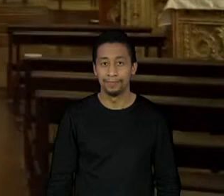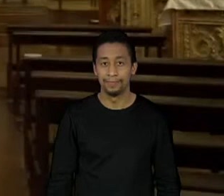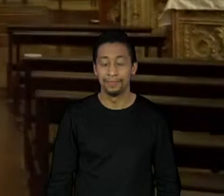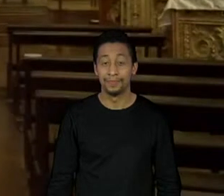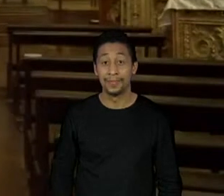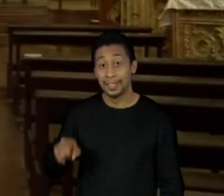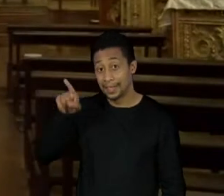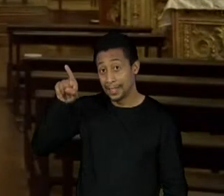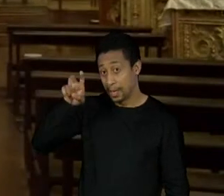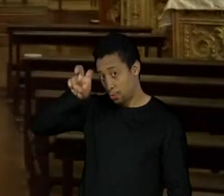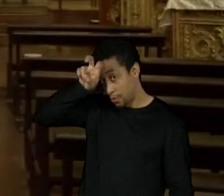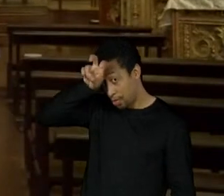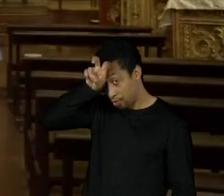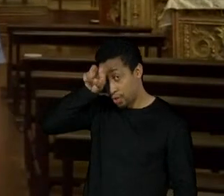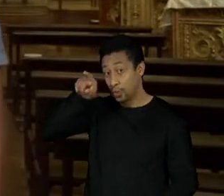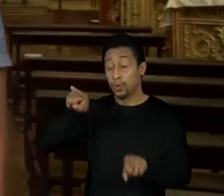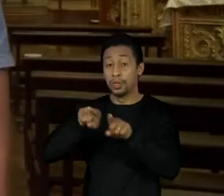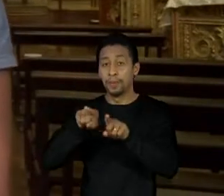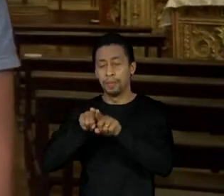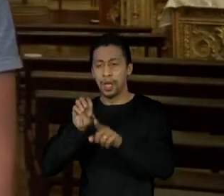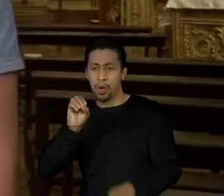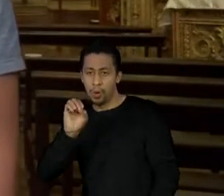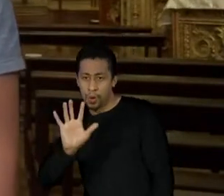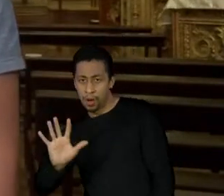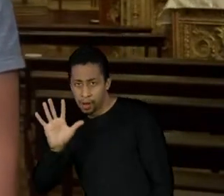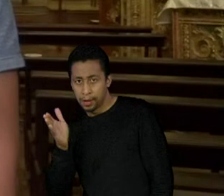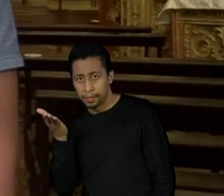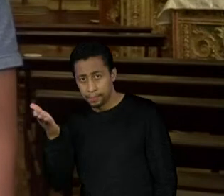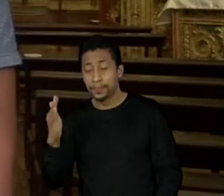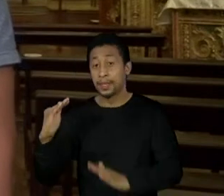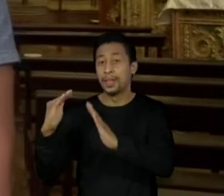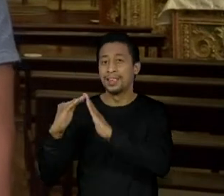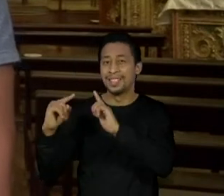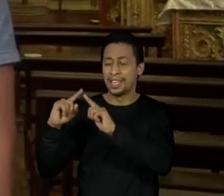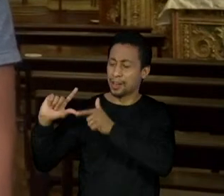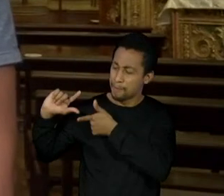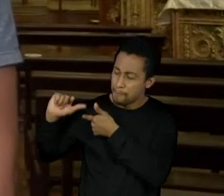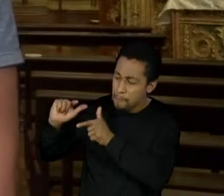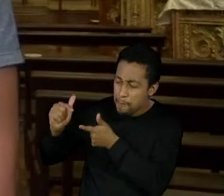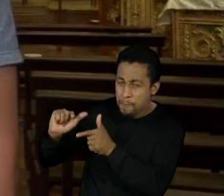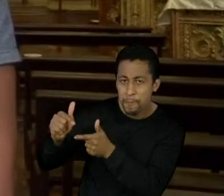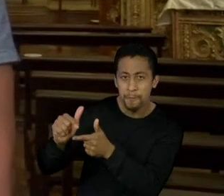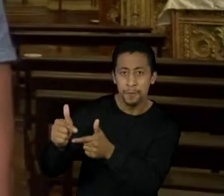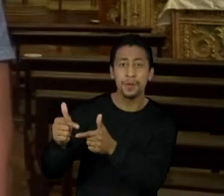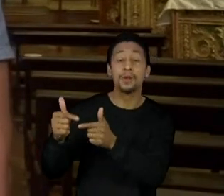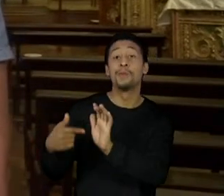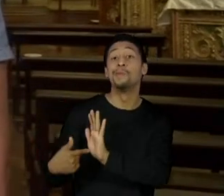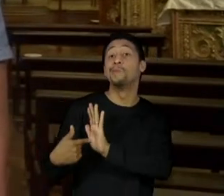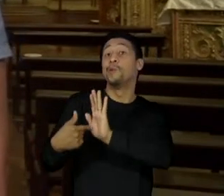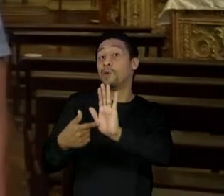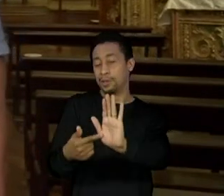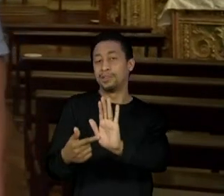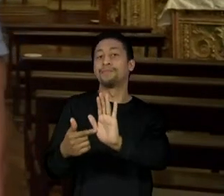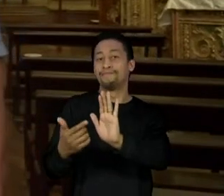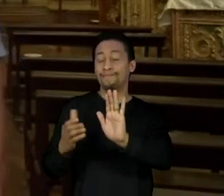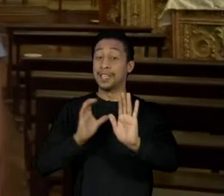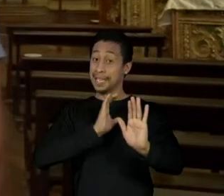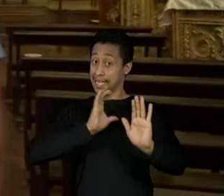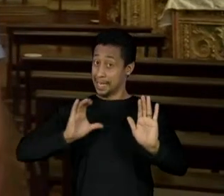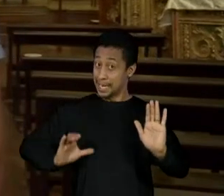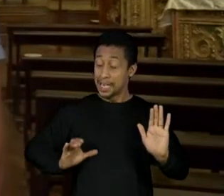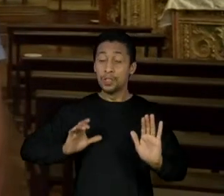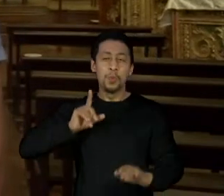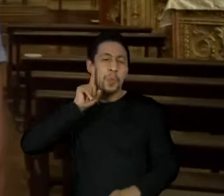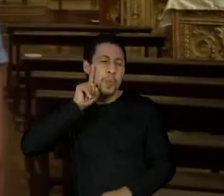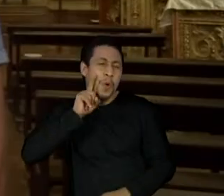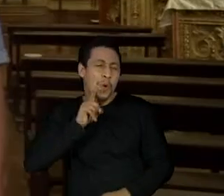No Egito, no Oriente Médio, nas igrejas chamadas ortodoxas, nós temos muitas vezes um Cristo também mais moreno, um